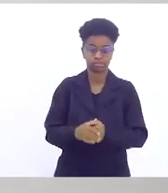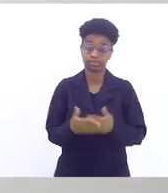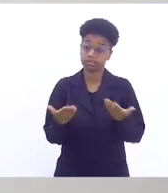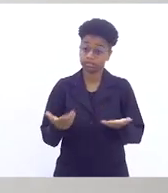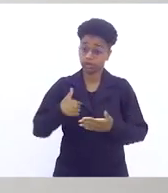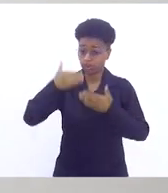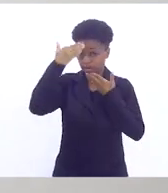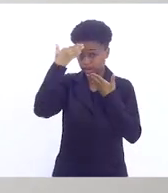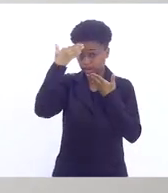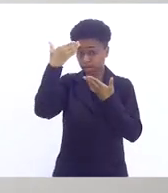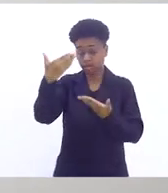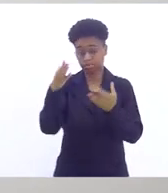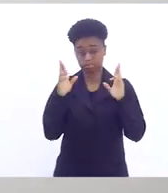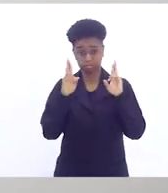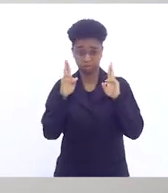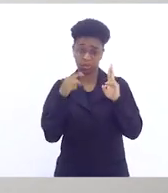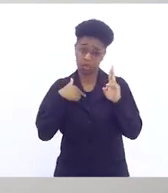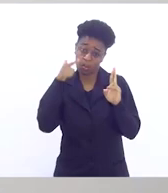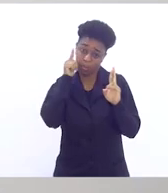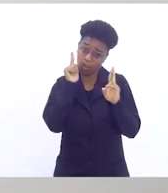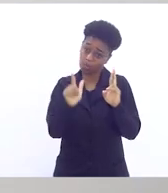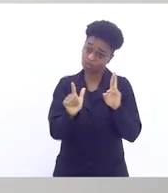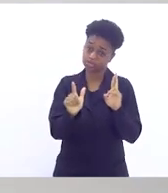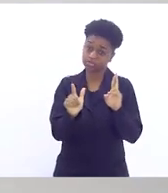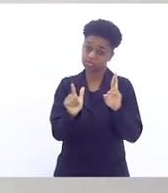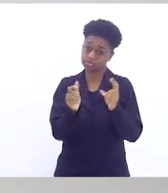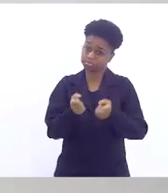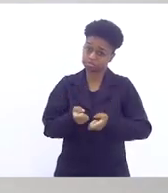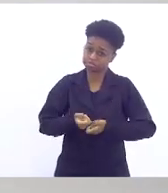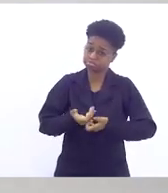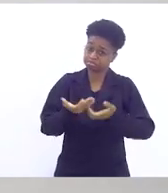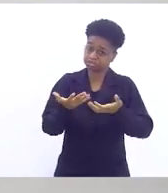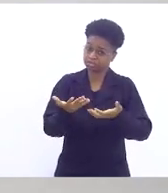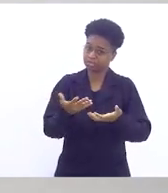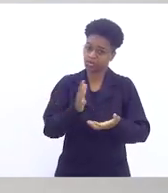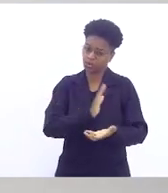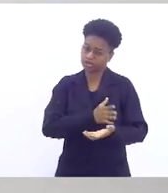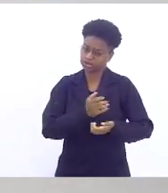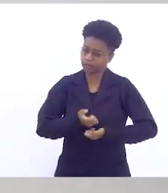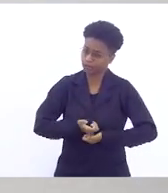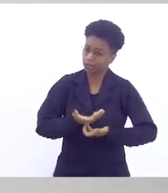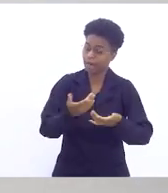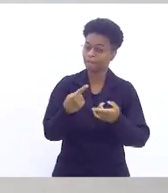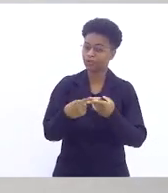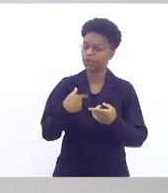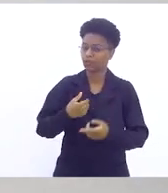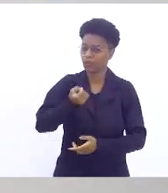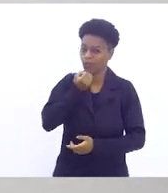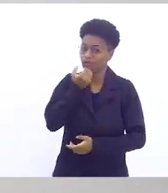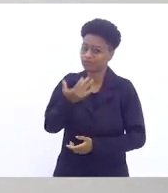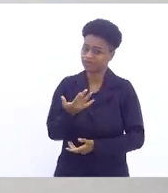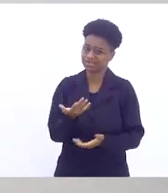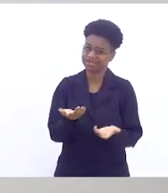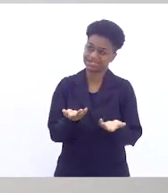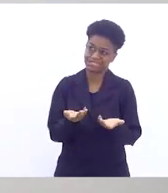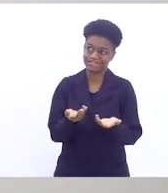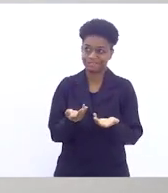eu agradeço aí eu espero que eu tenha conseguido colocar um pouco do coração porque eu confesso que é